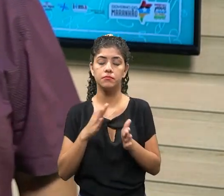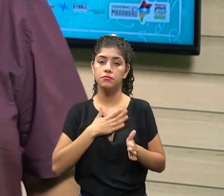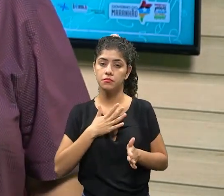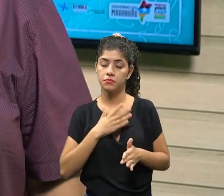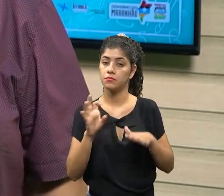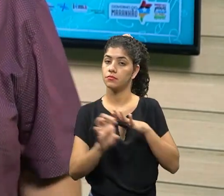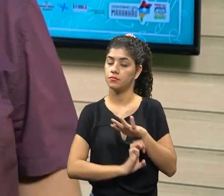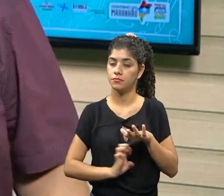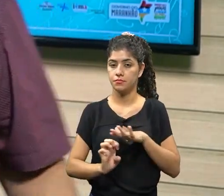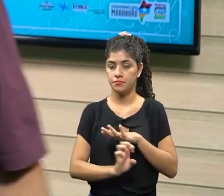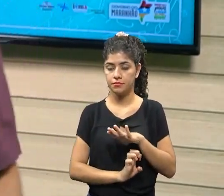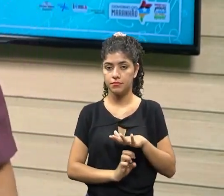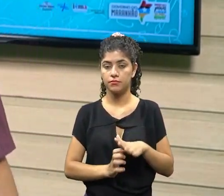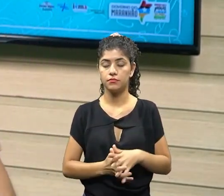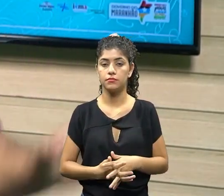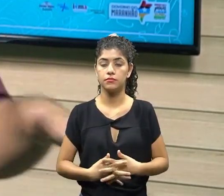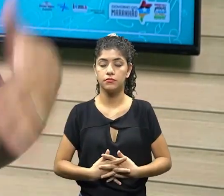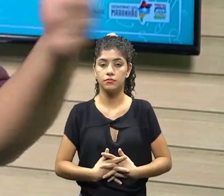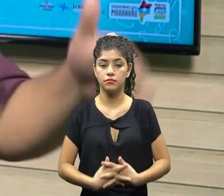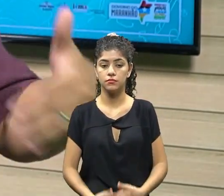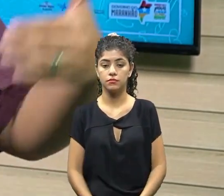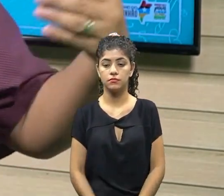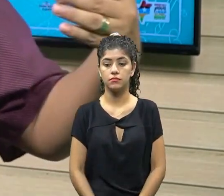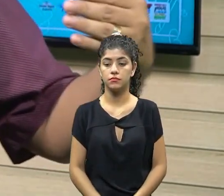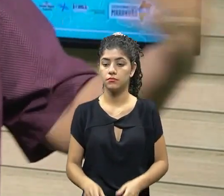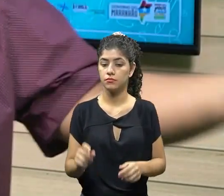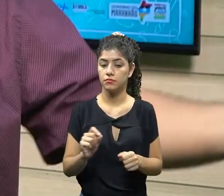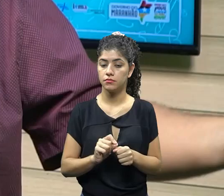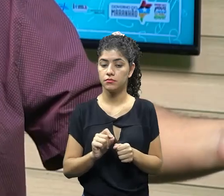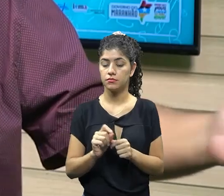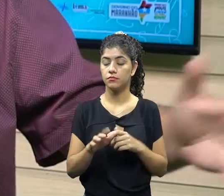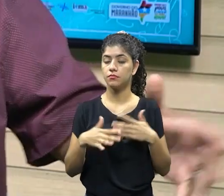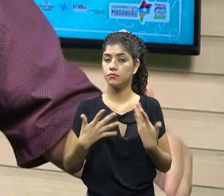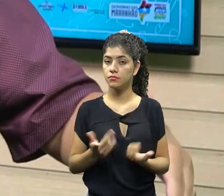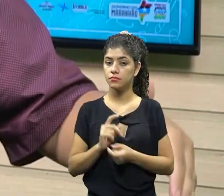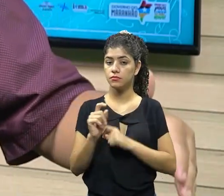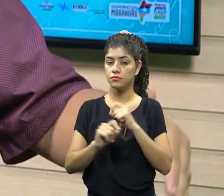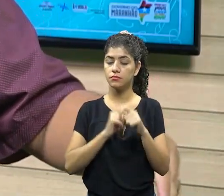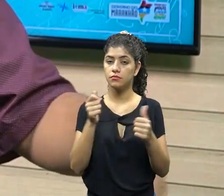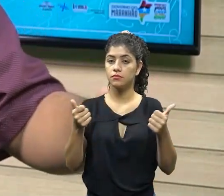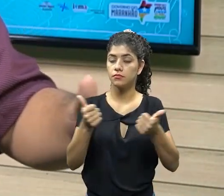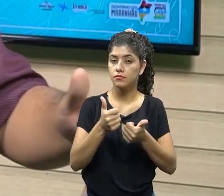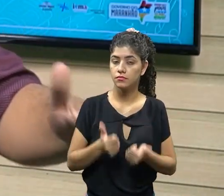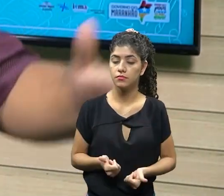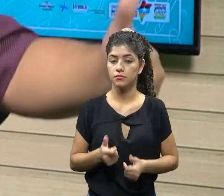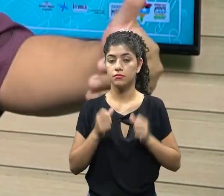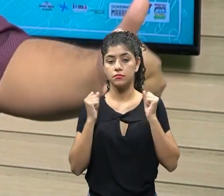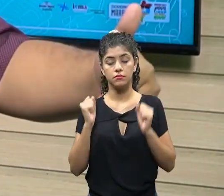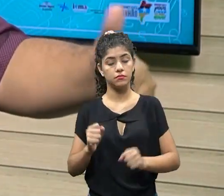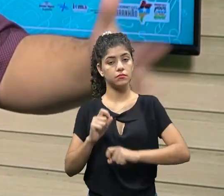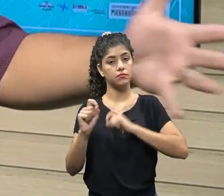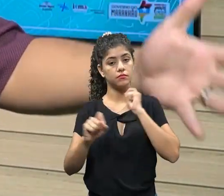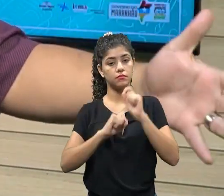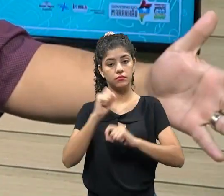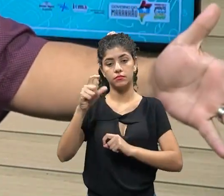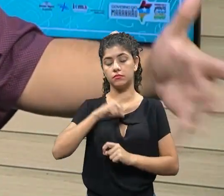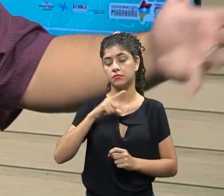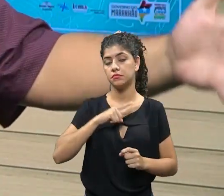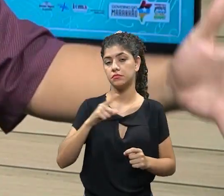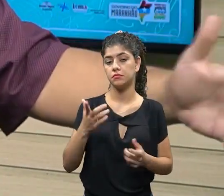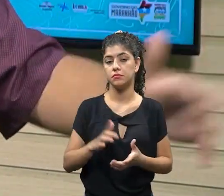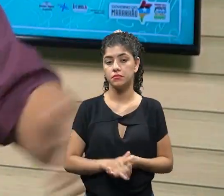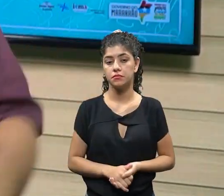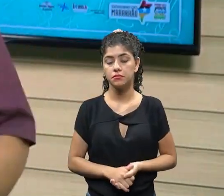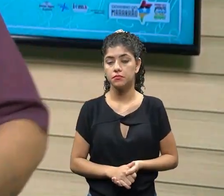minha organização? Esse é o ponto. Então, quando eu analiso isso, olha, eu posso ter tantas parcelas para